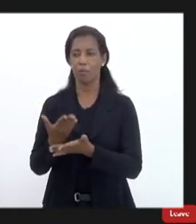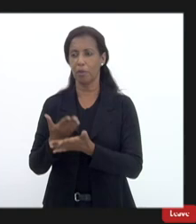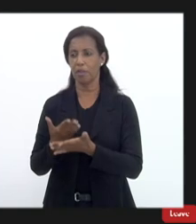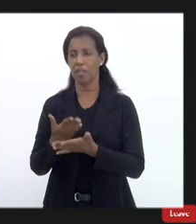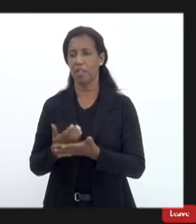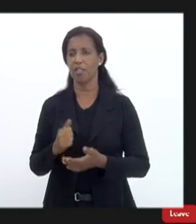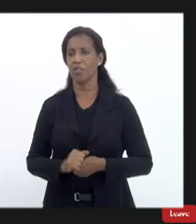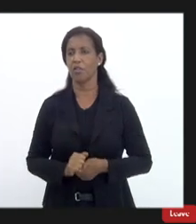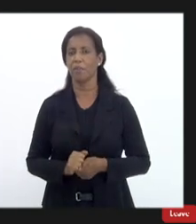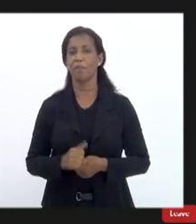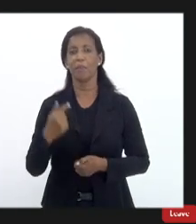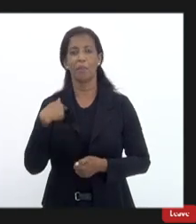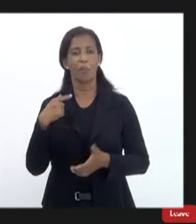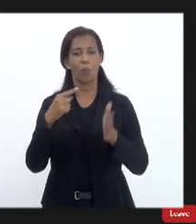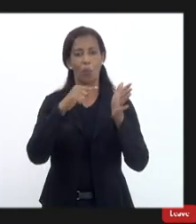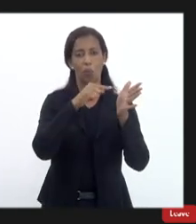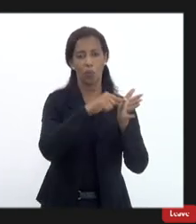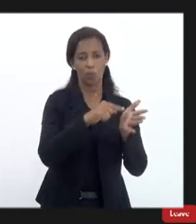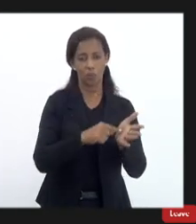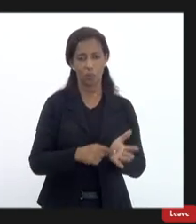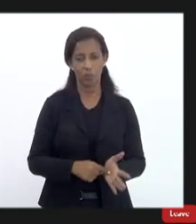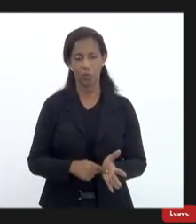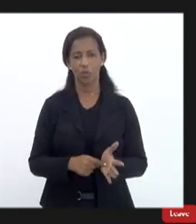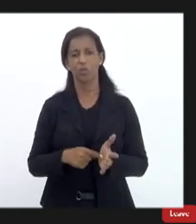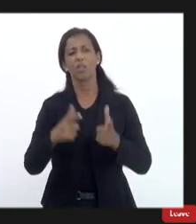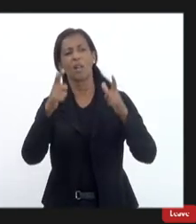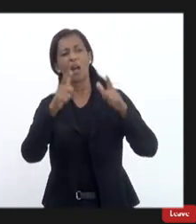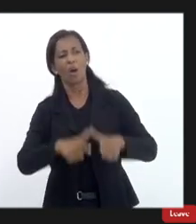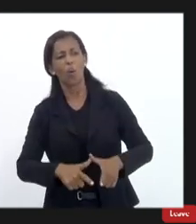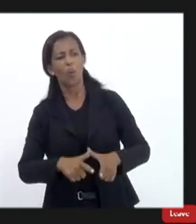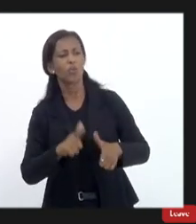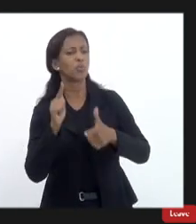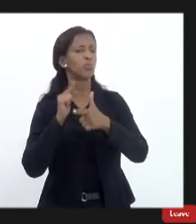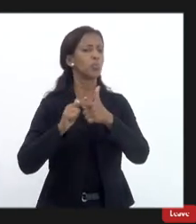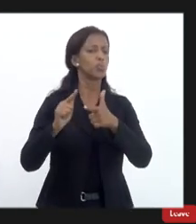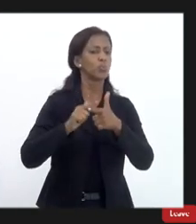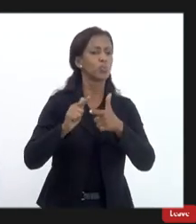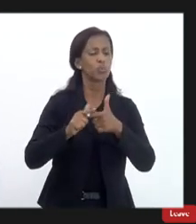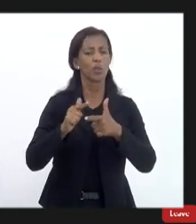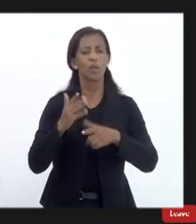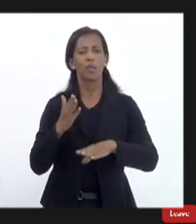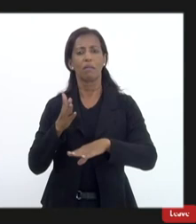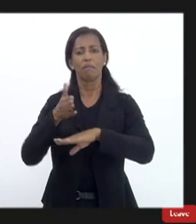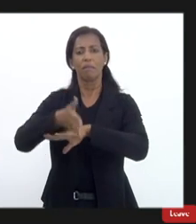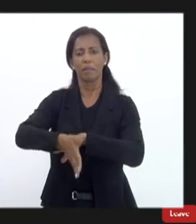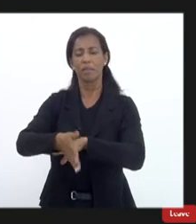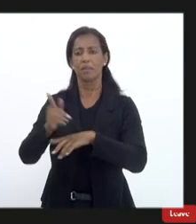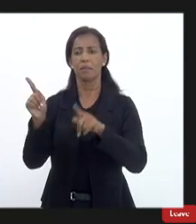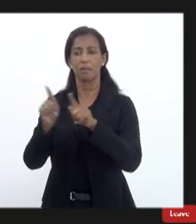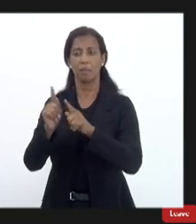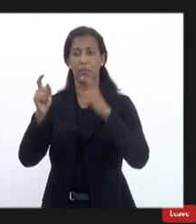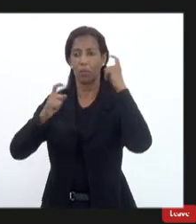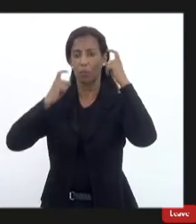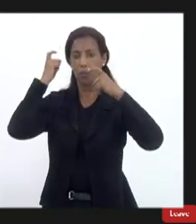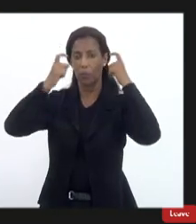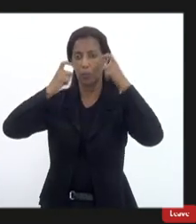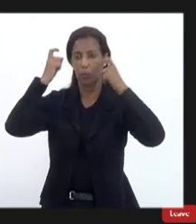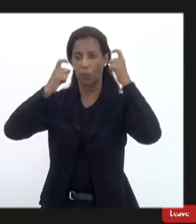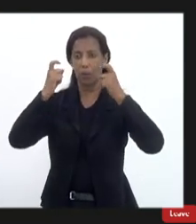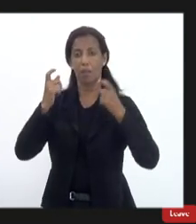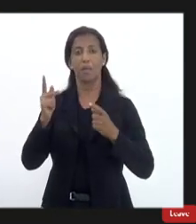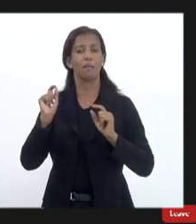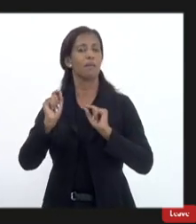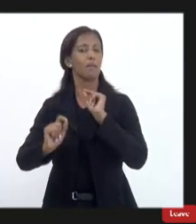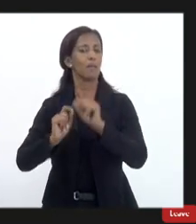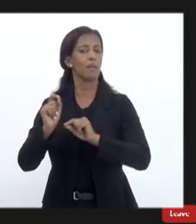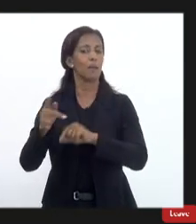profissionais, identificando eventuais fragilidades estruturais e avançando muito numa preocupação minha, que é a questão